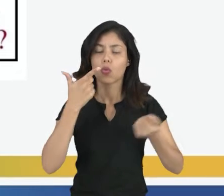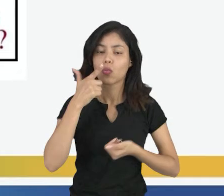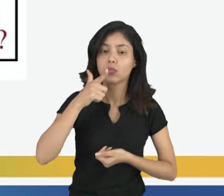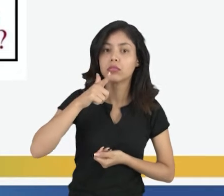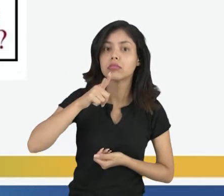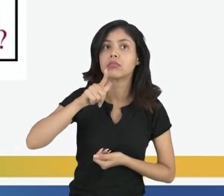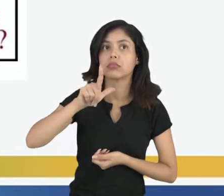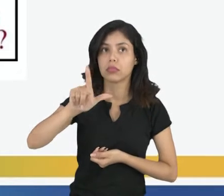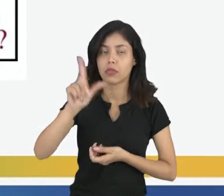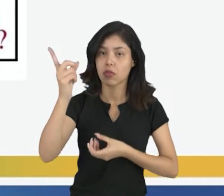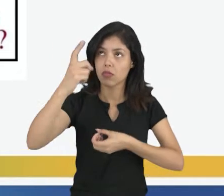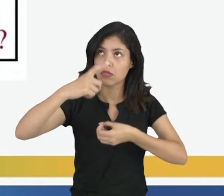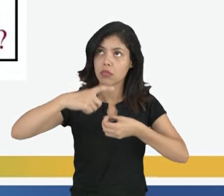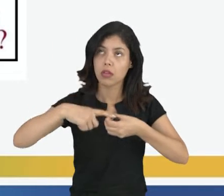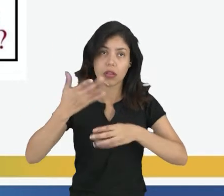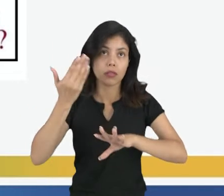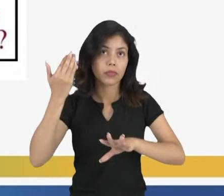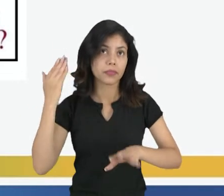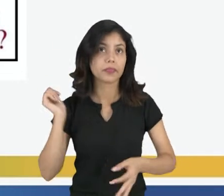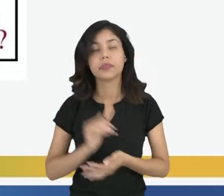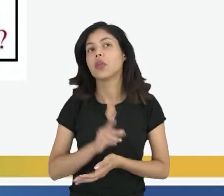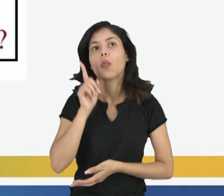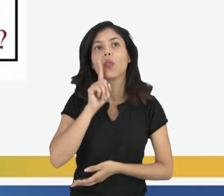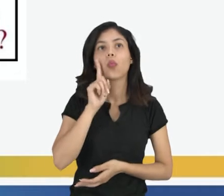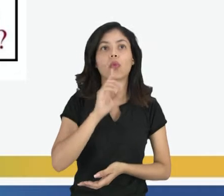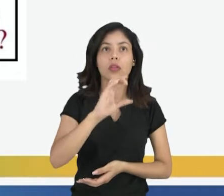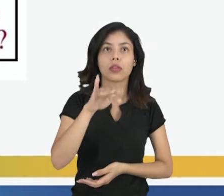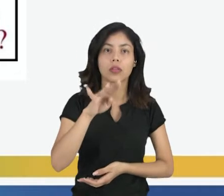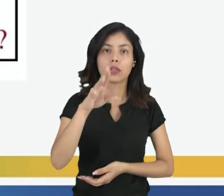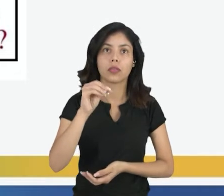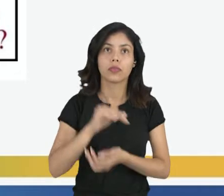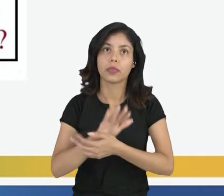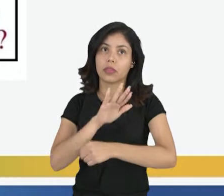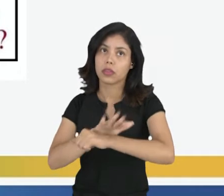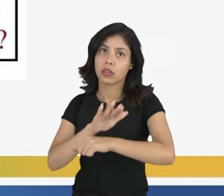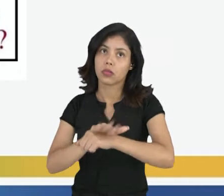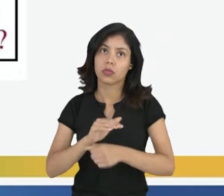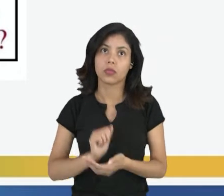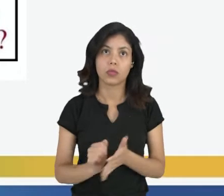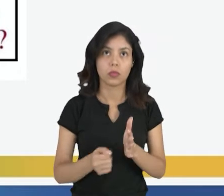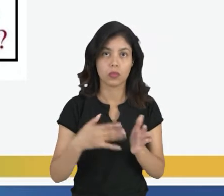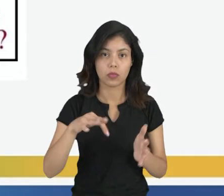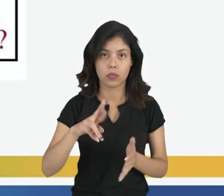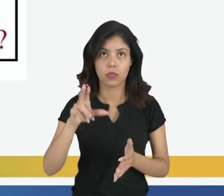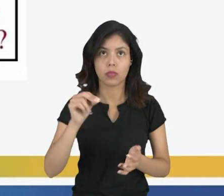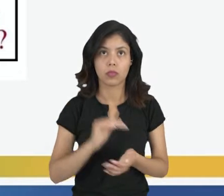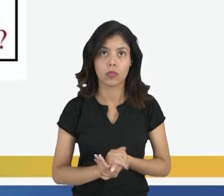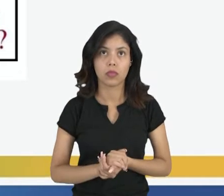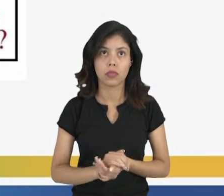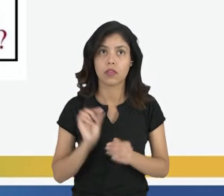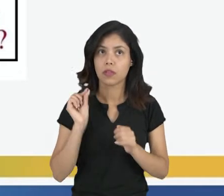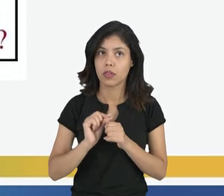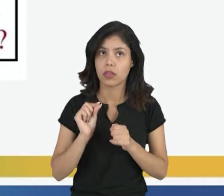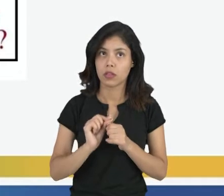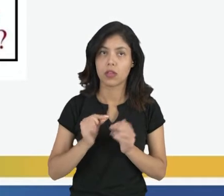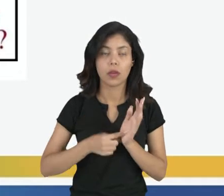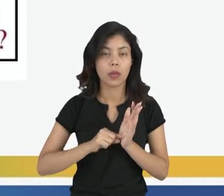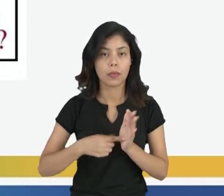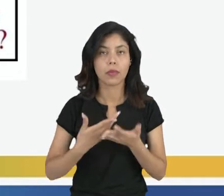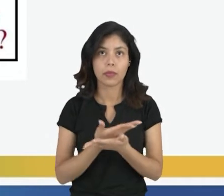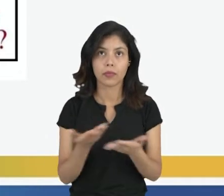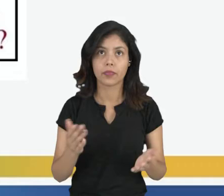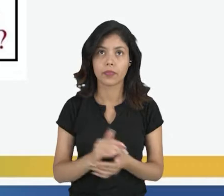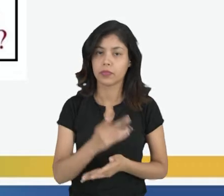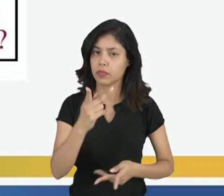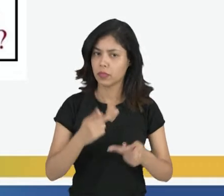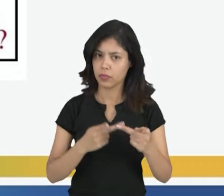Aqui a partir dos Estados Unidos. E o Comecon também é um plano de ajuda mútua aqui da União Soviética, né, fazendo contraponto também. Então, esses